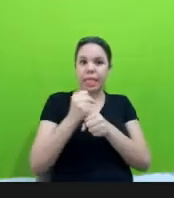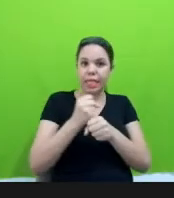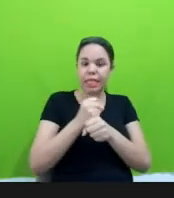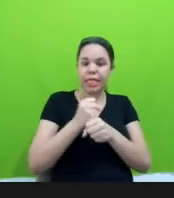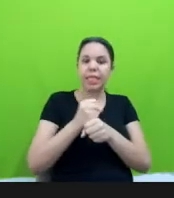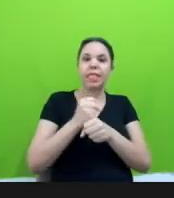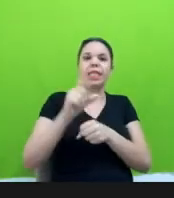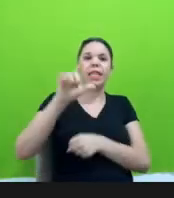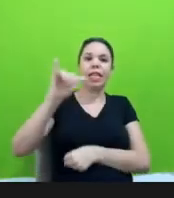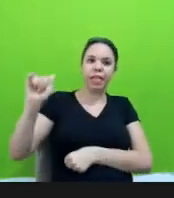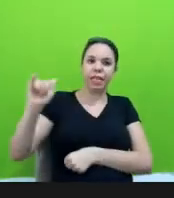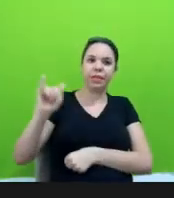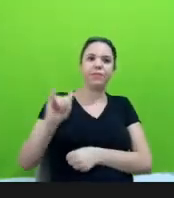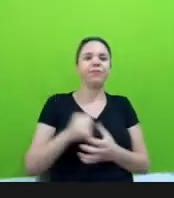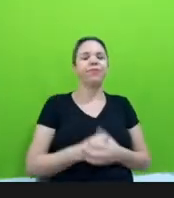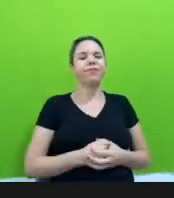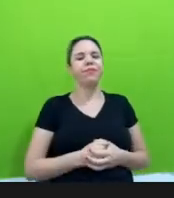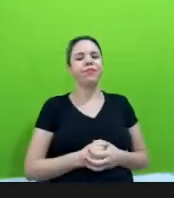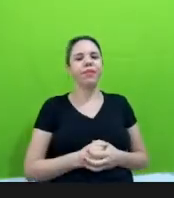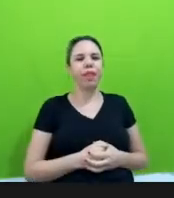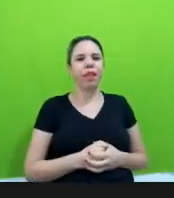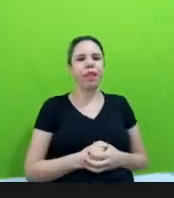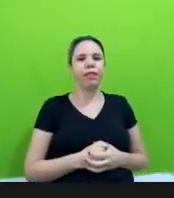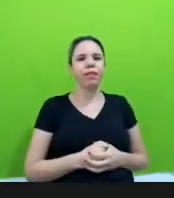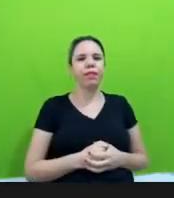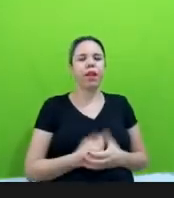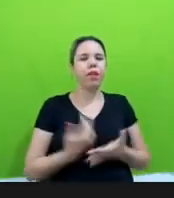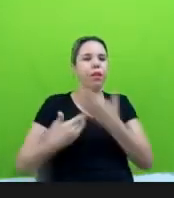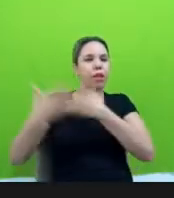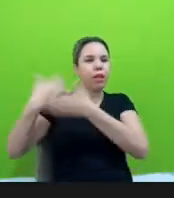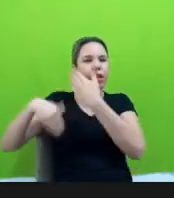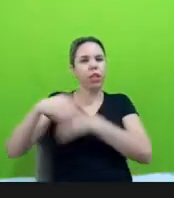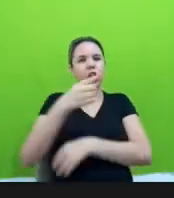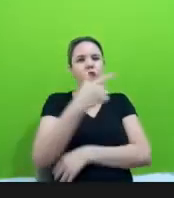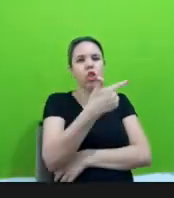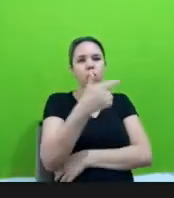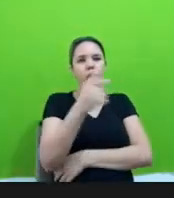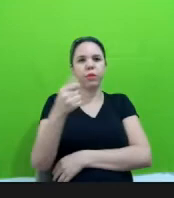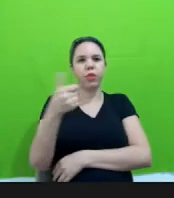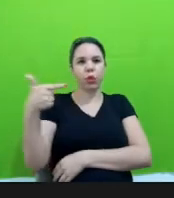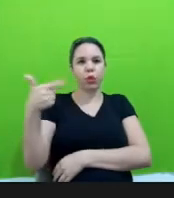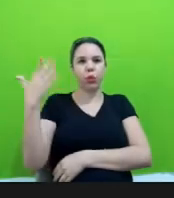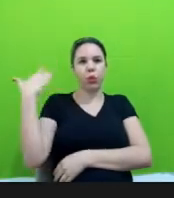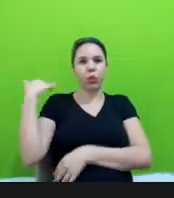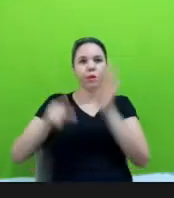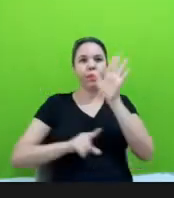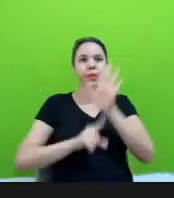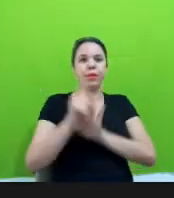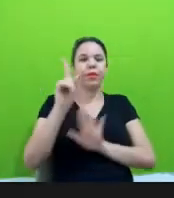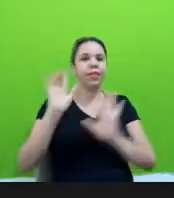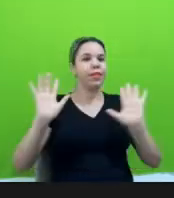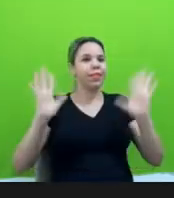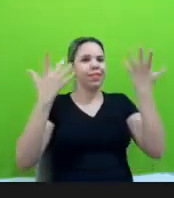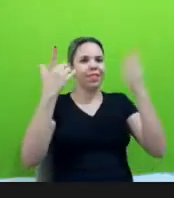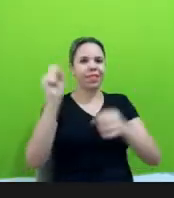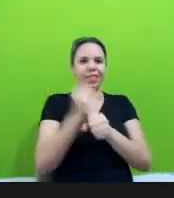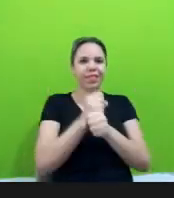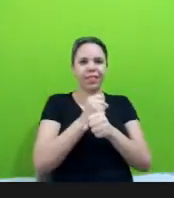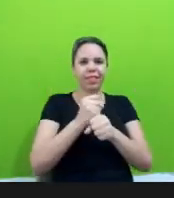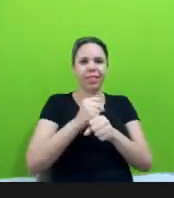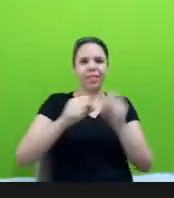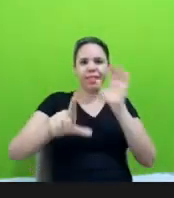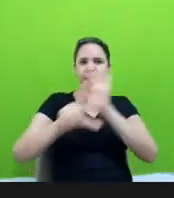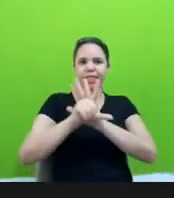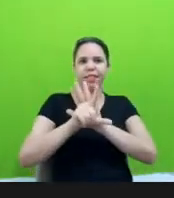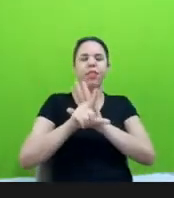maltratada LAI. Vamos voltar lá para 2012, a sua pergunta, já que a gente está comemorando os 10 anos da vigência da lei, como